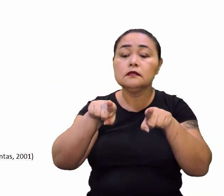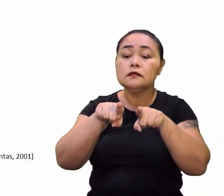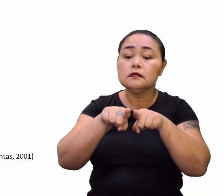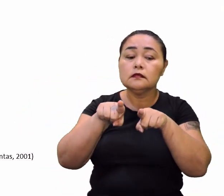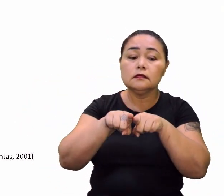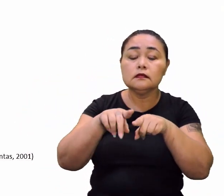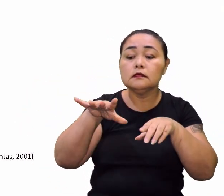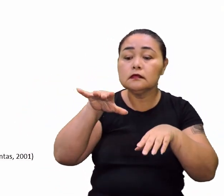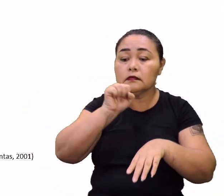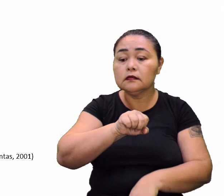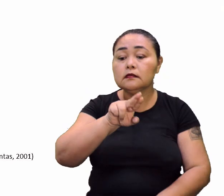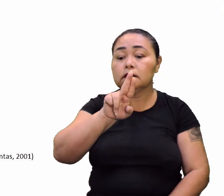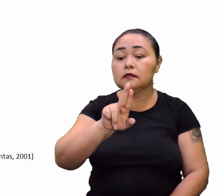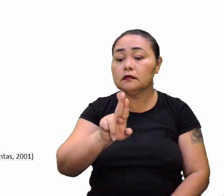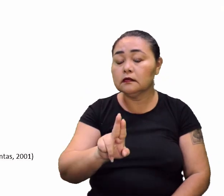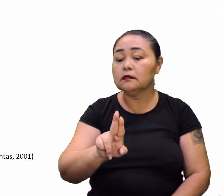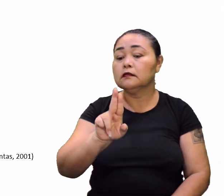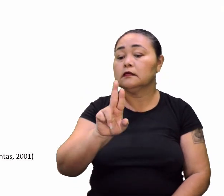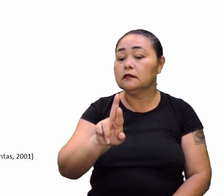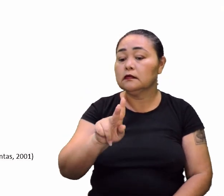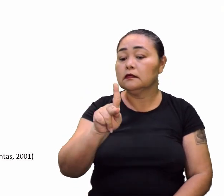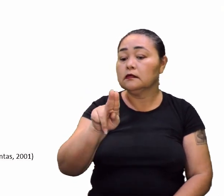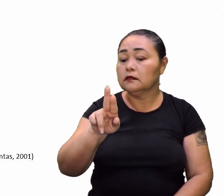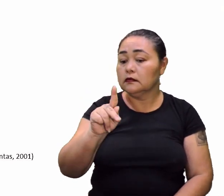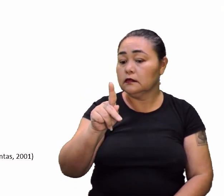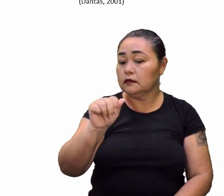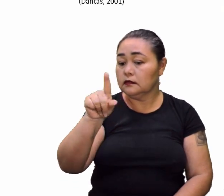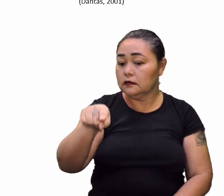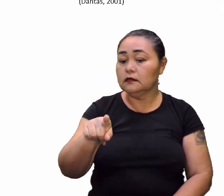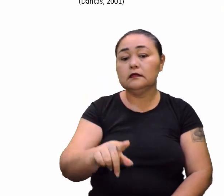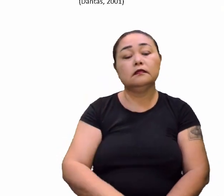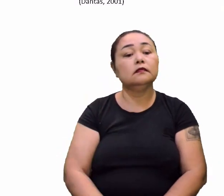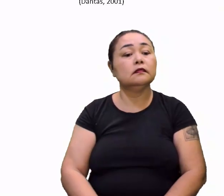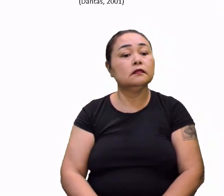projeto de assentamento rápido também de Urupá.